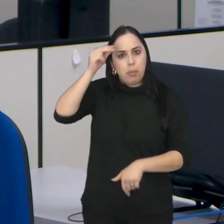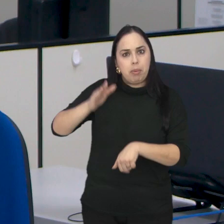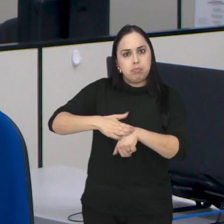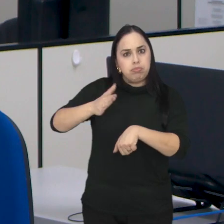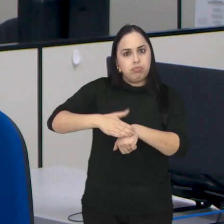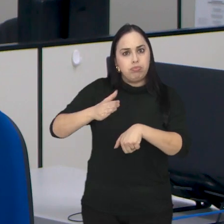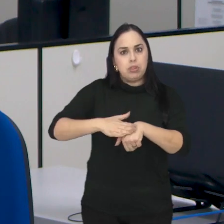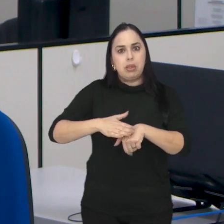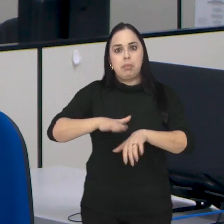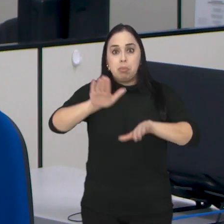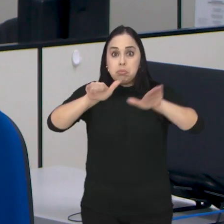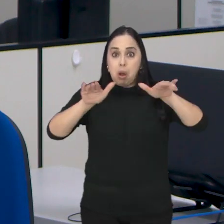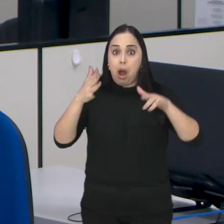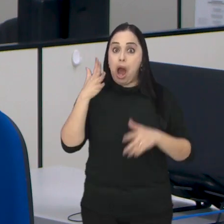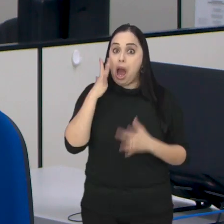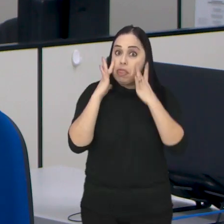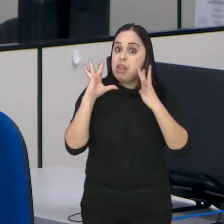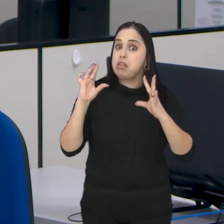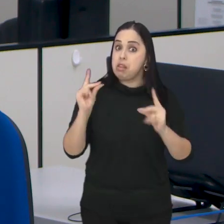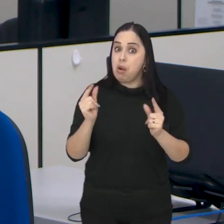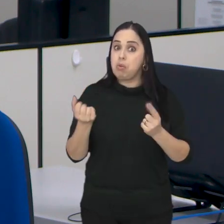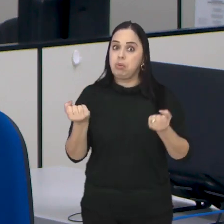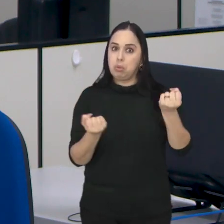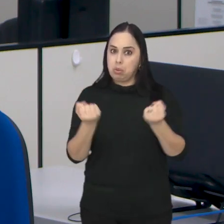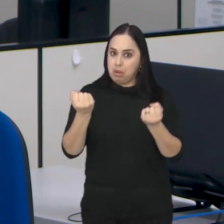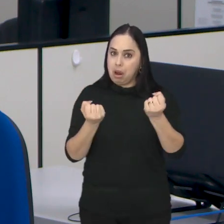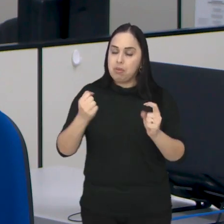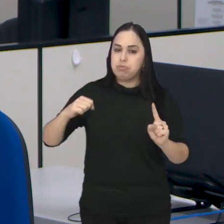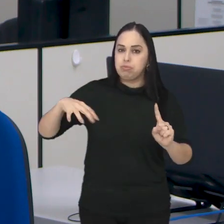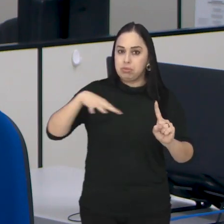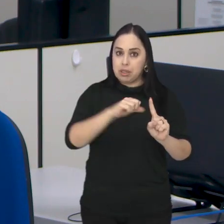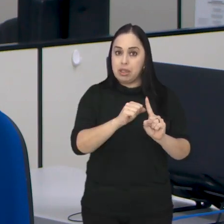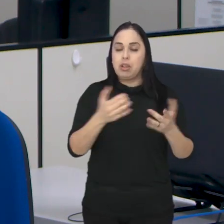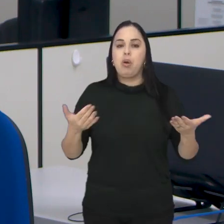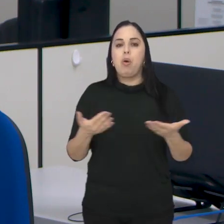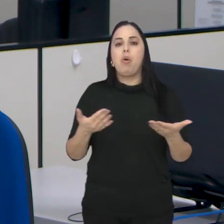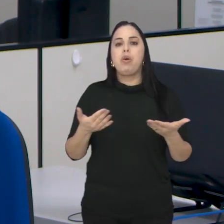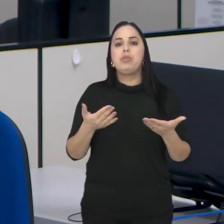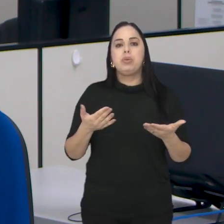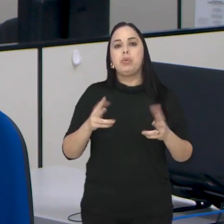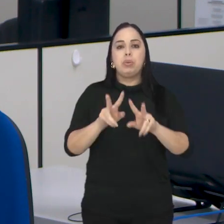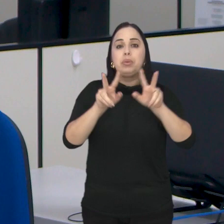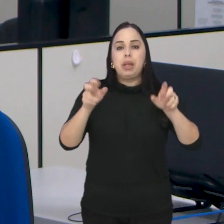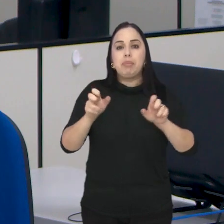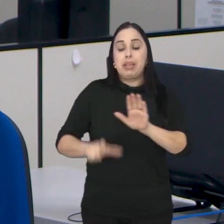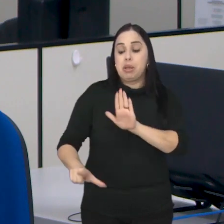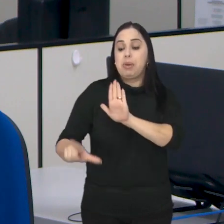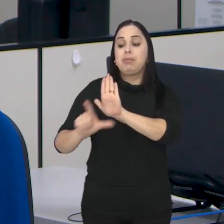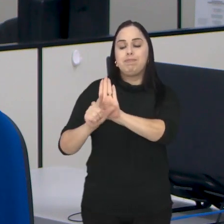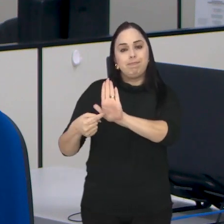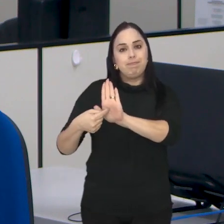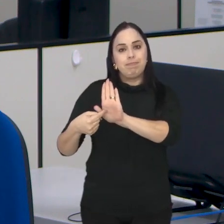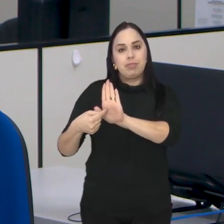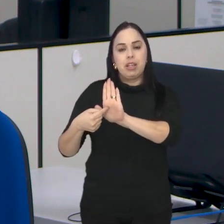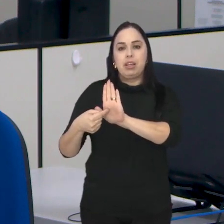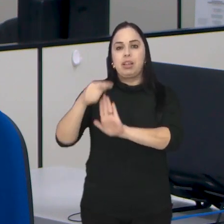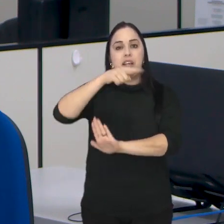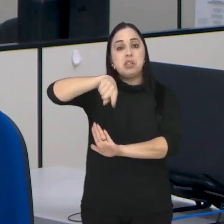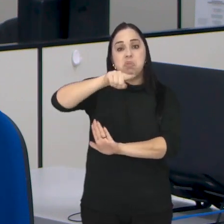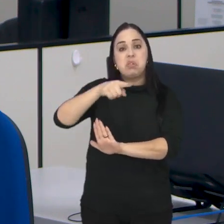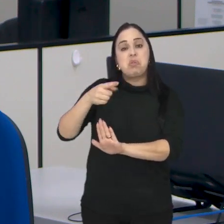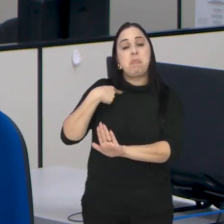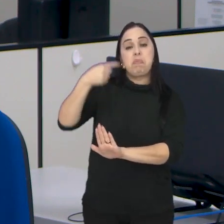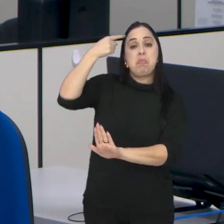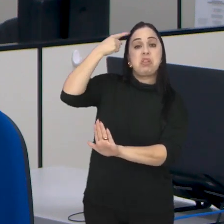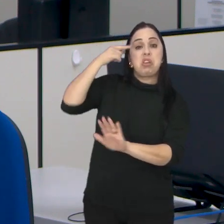atenção sobre a segurança no trânsito. Na reportagem de hoje, o assunto é legislação, que muitas vezes não é